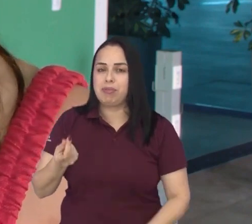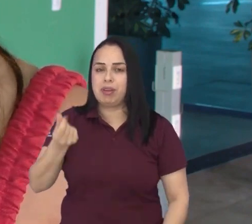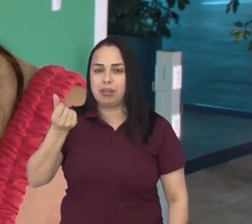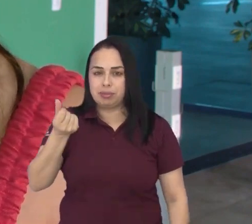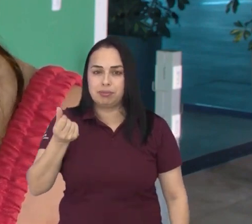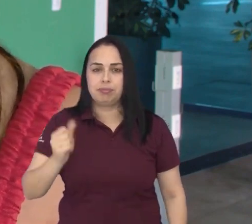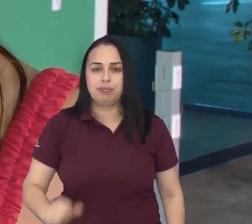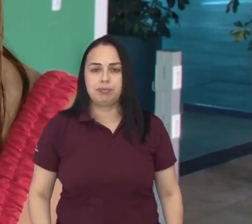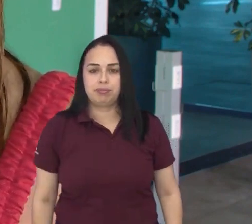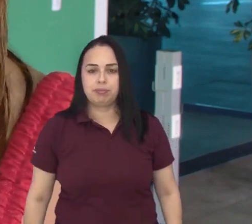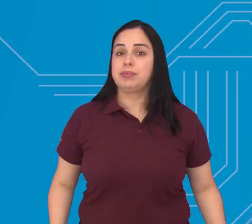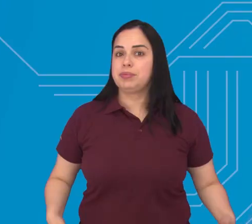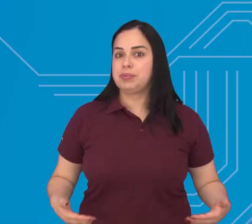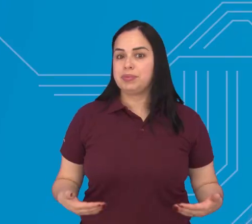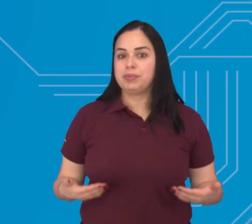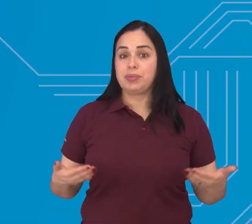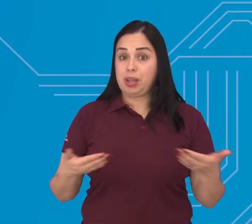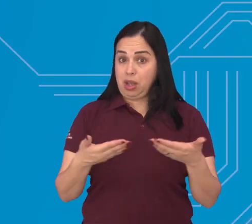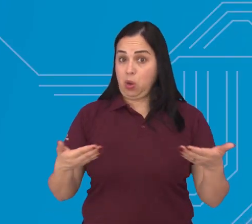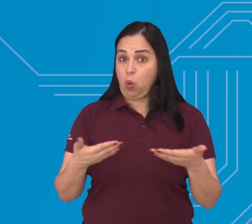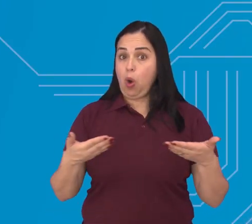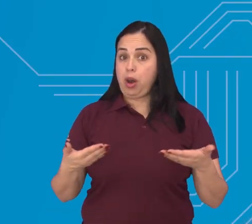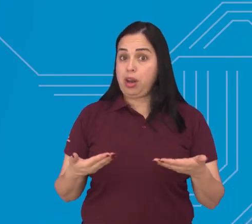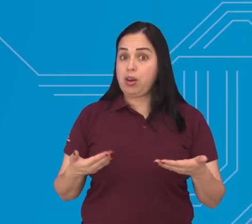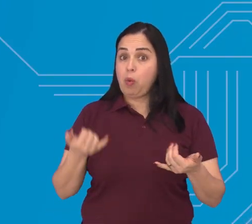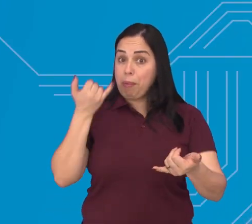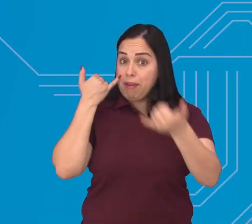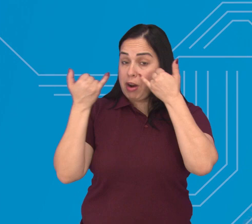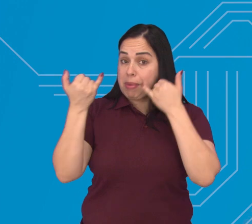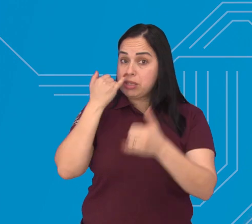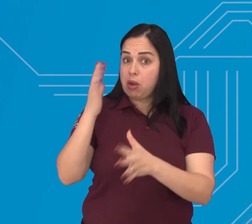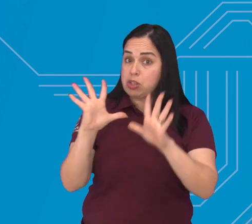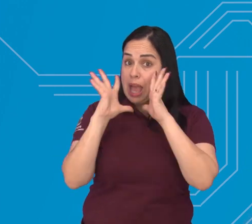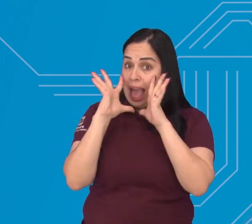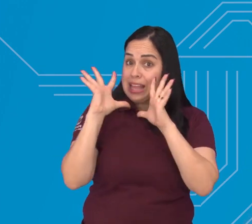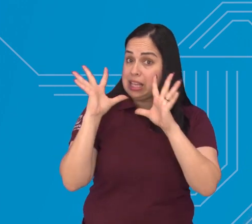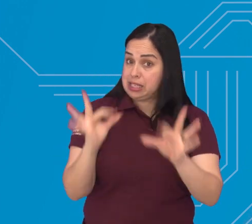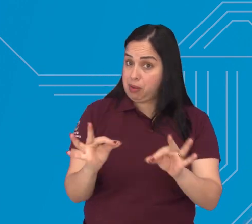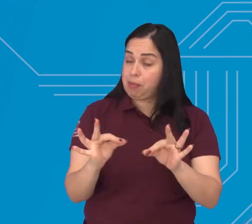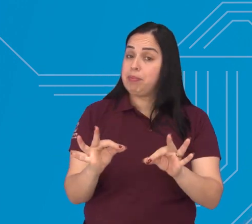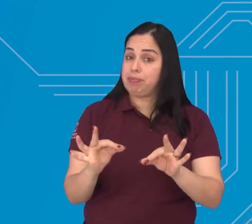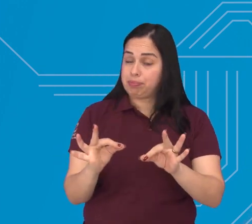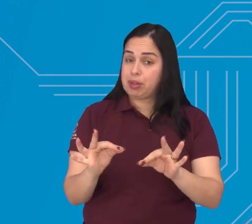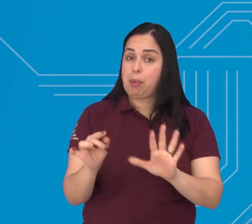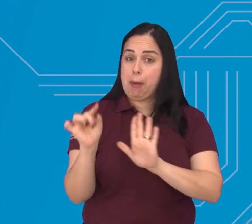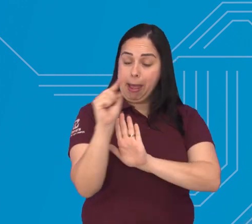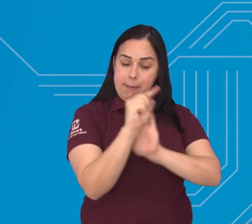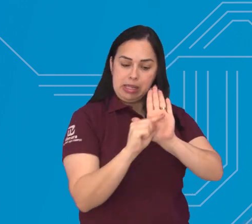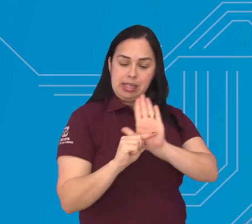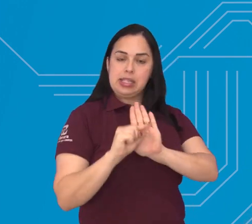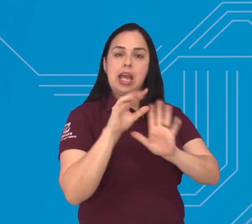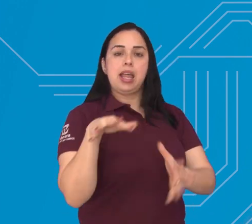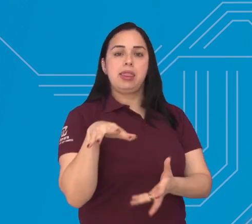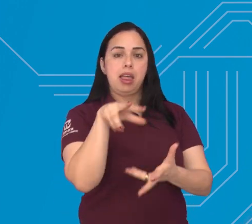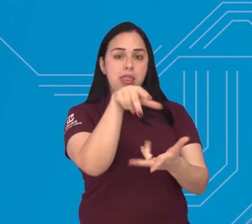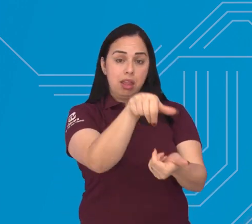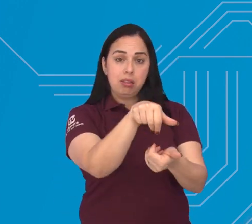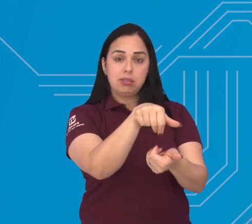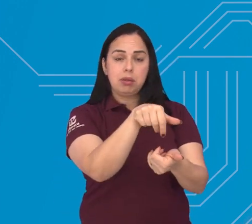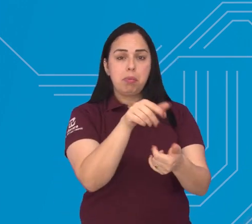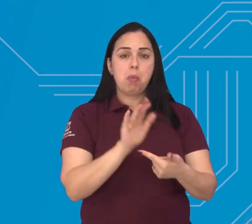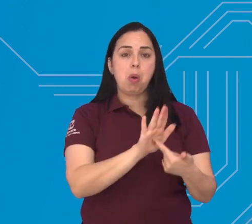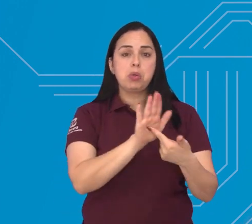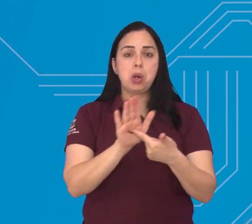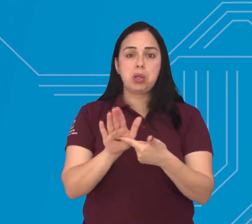de manejo de resíduos sólidos no território. E agora eu comento sobre um dado que acende um alerta para nós brasileiros. Uma pesquisa